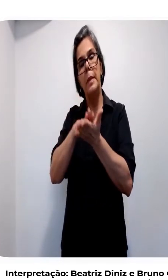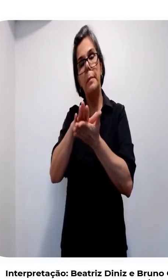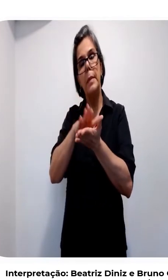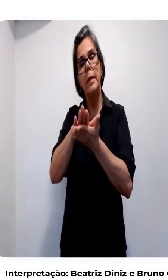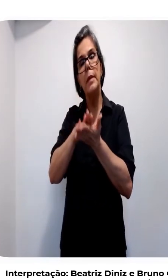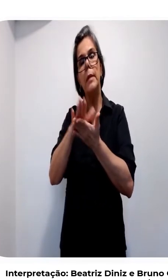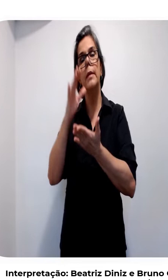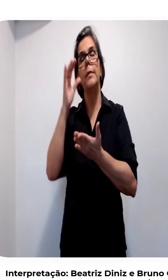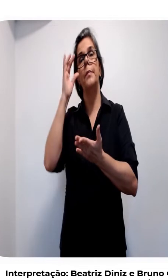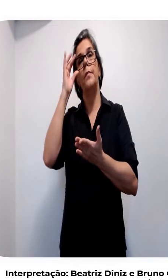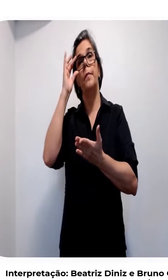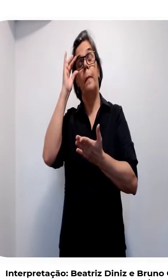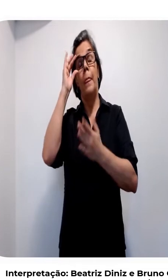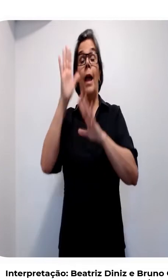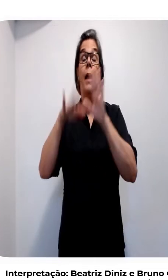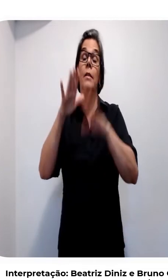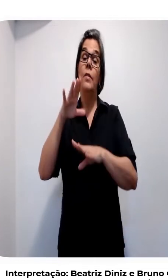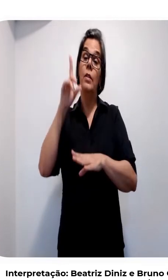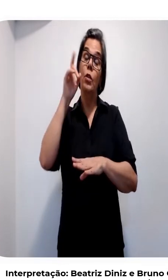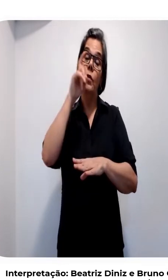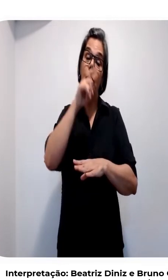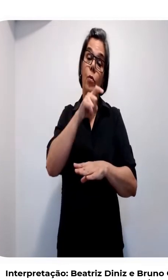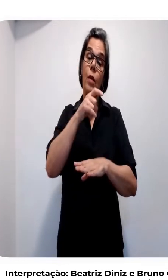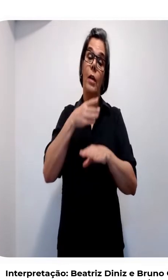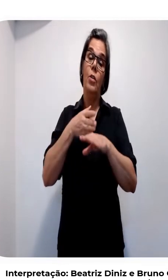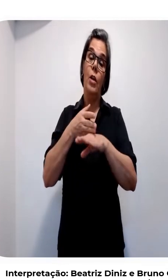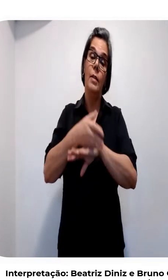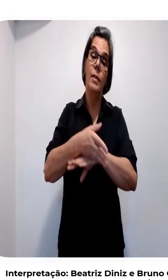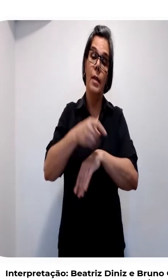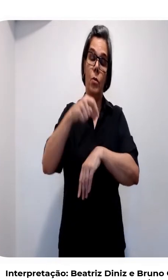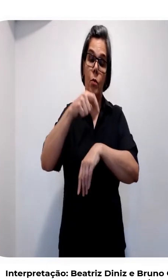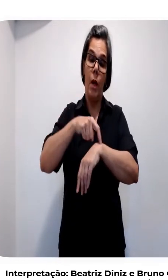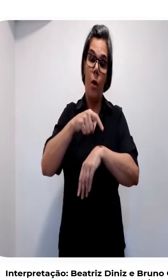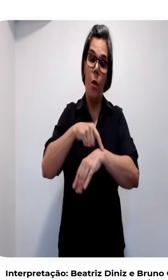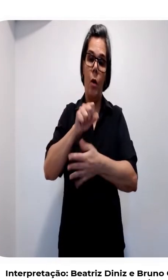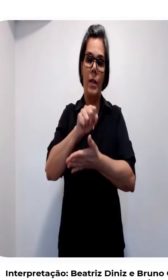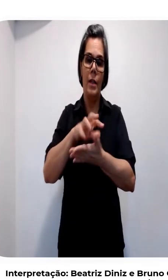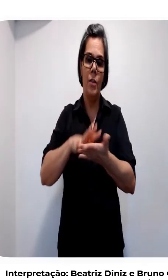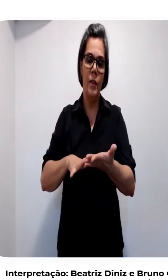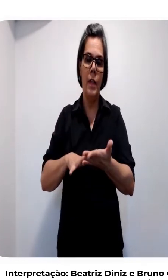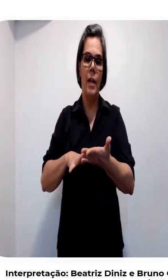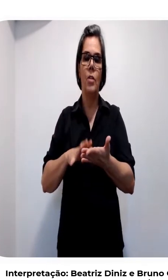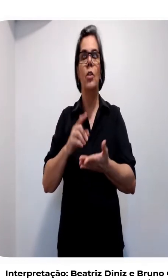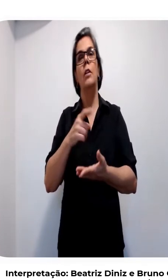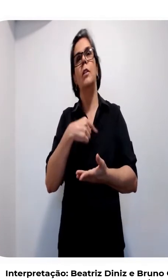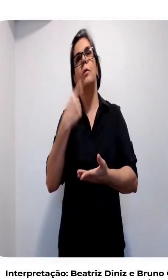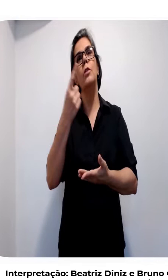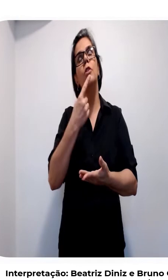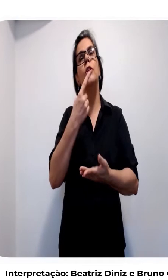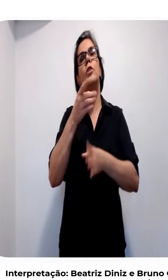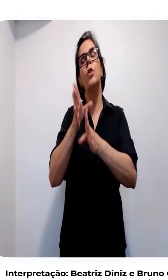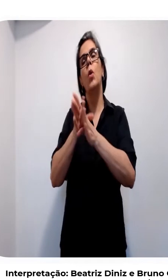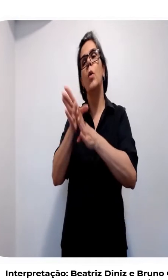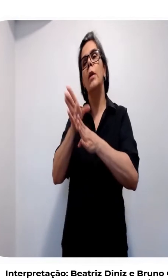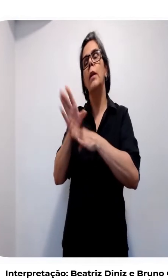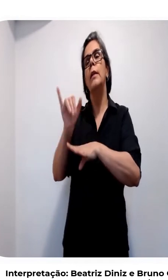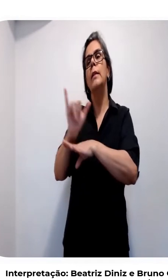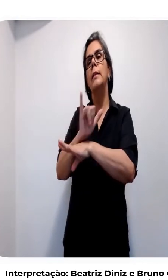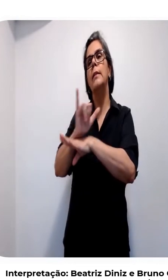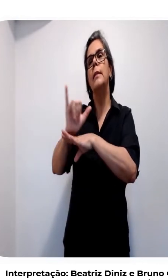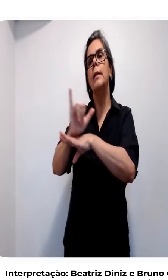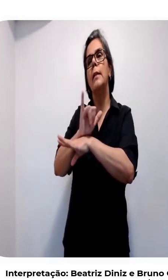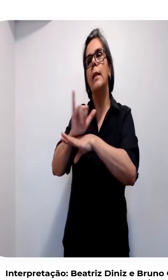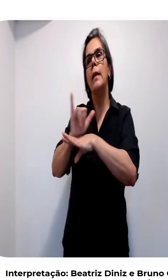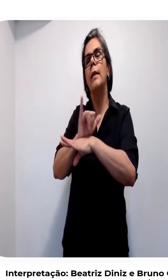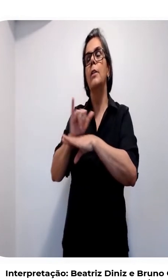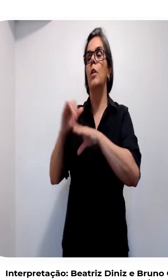ali no momento da atividade, a gente tem colocado estratégias para que essa atividade chegue para todas as crianças. Então,